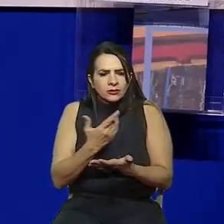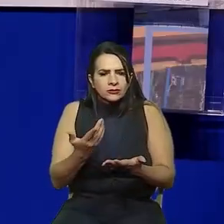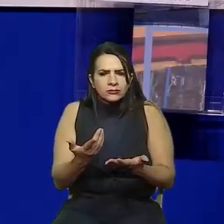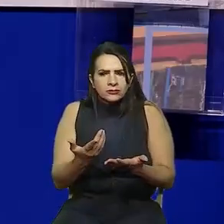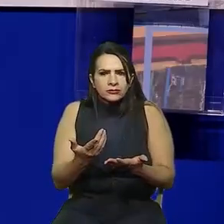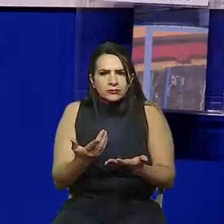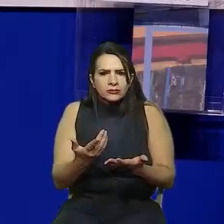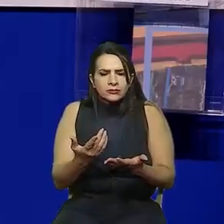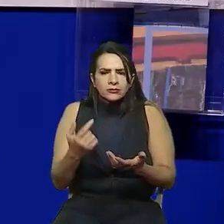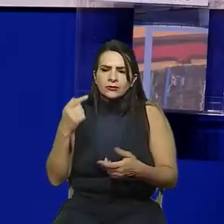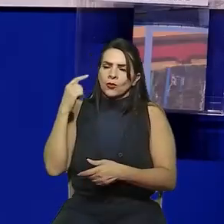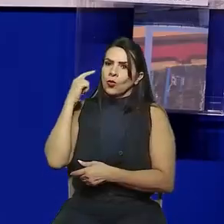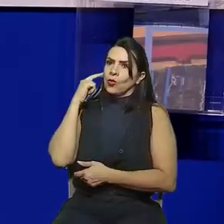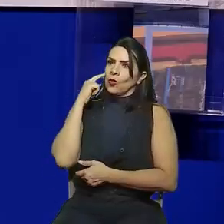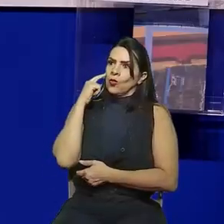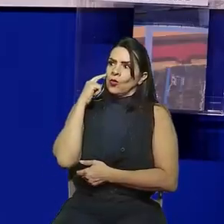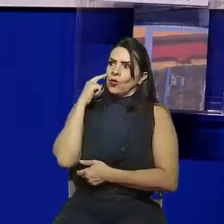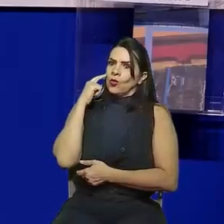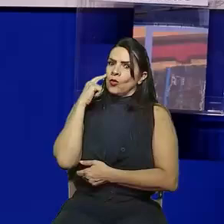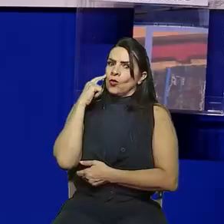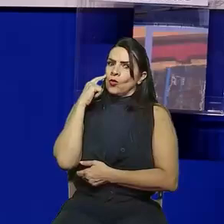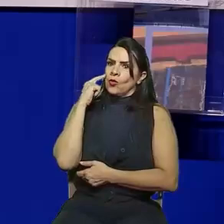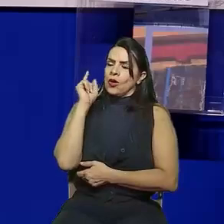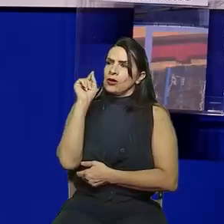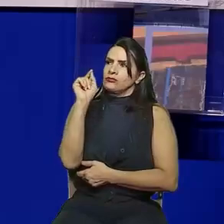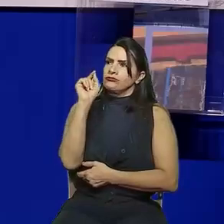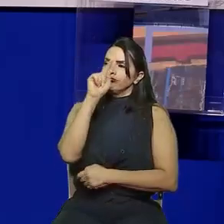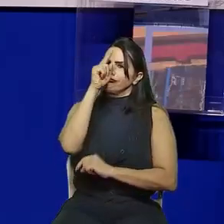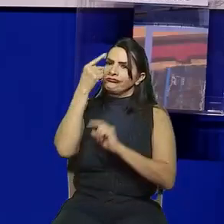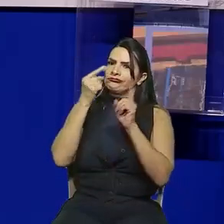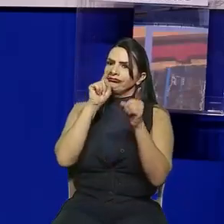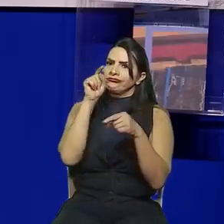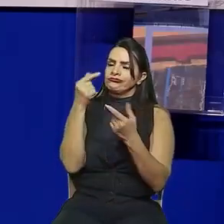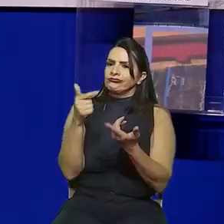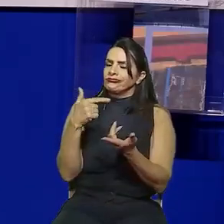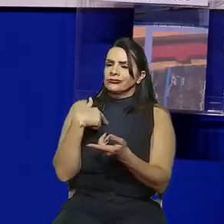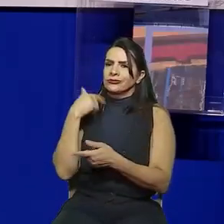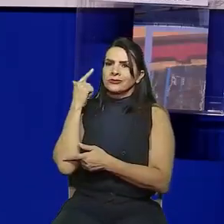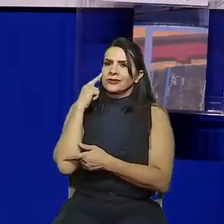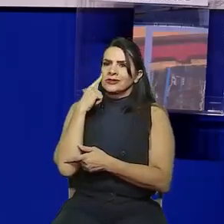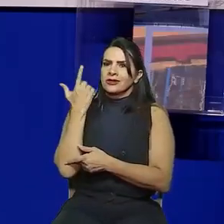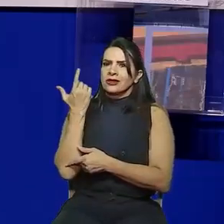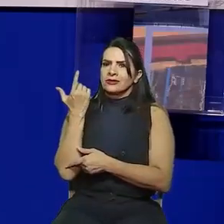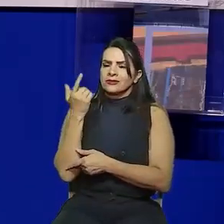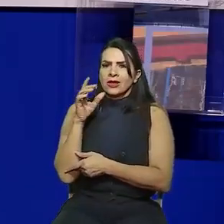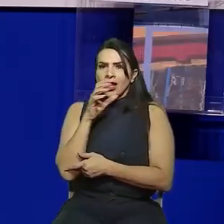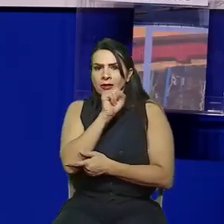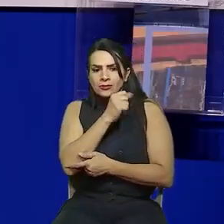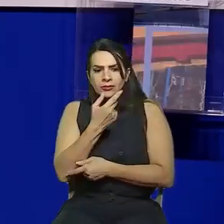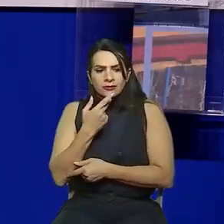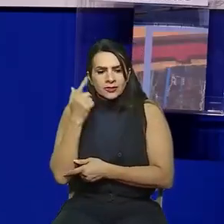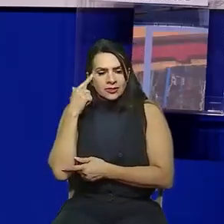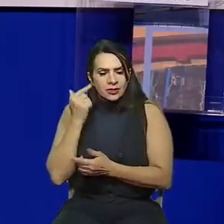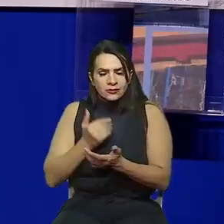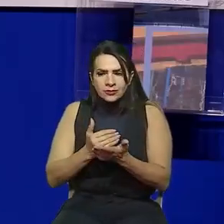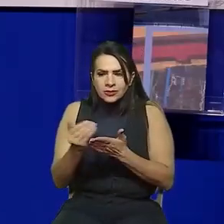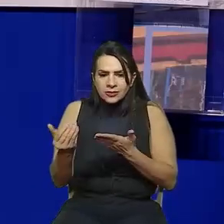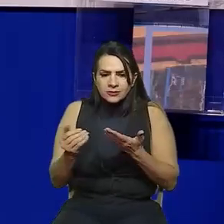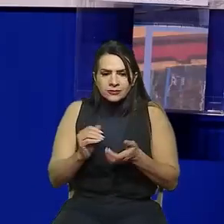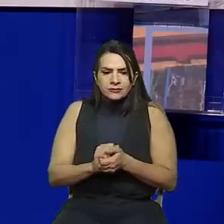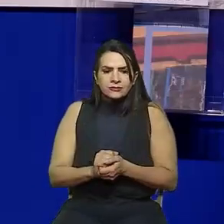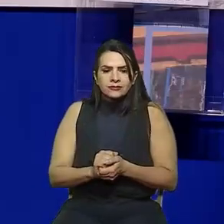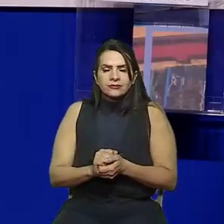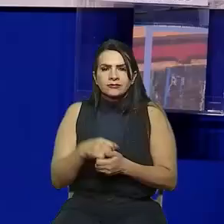Tom, bateu na cabeça. Bateu na cabeça. Não tinha pensado nisso, mas imediatamente comecei a pensar